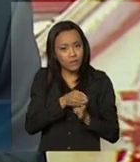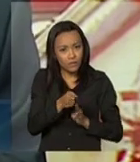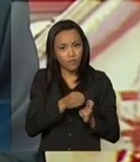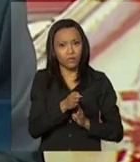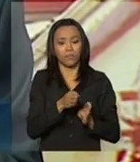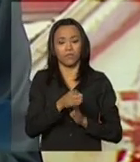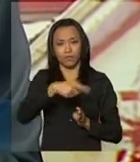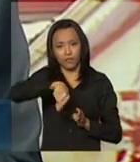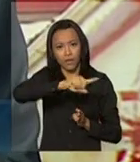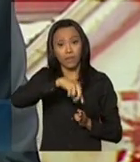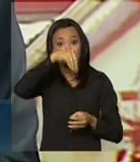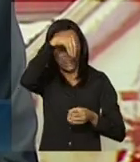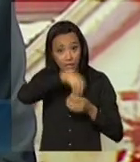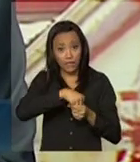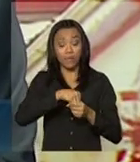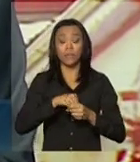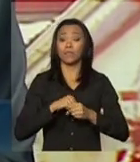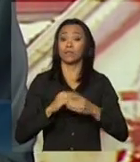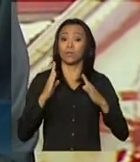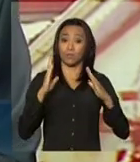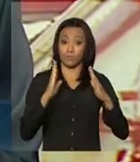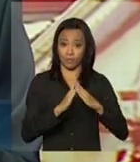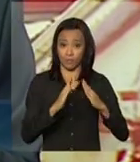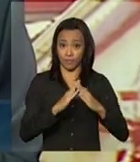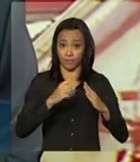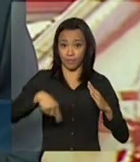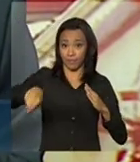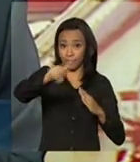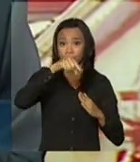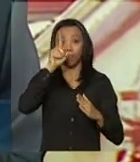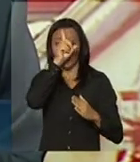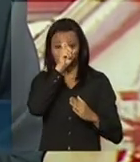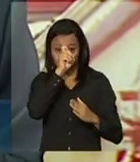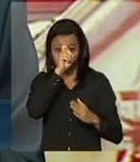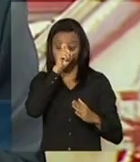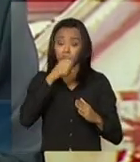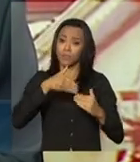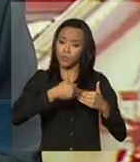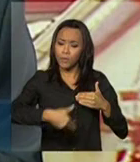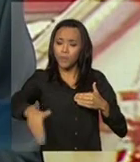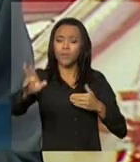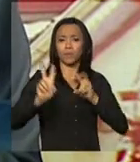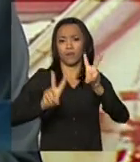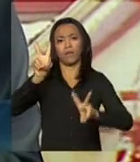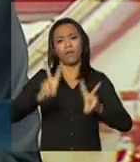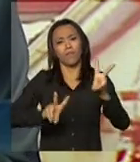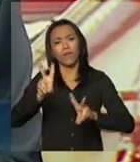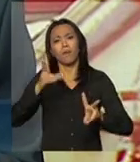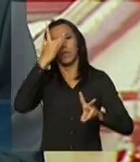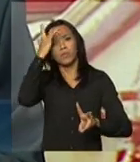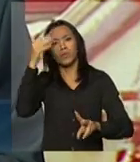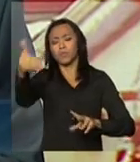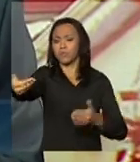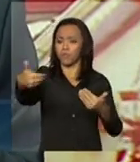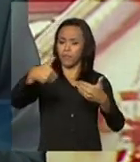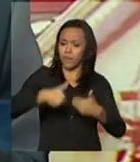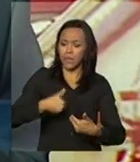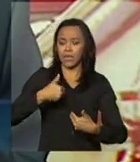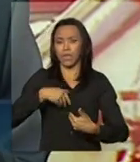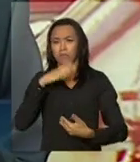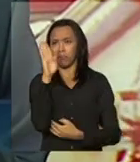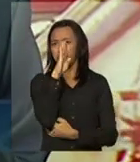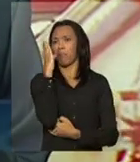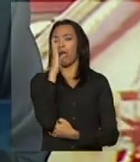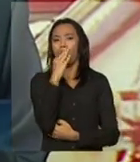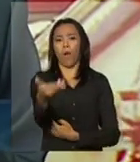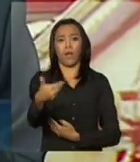feita dentro das unidades que as secretarias municipais têm durante o período de carnaval para atendimento de pessoas que passam mal, que têm